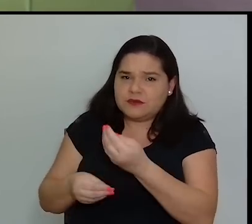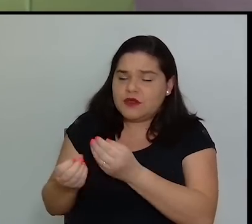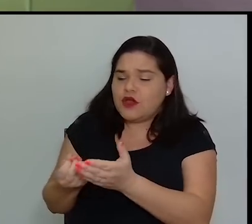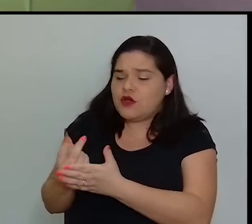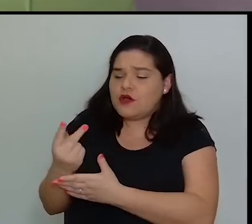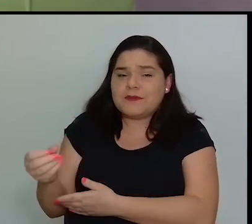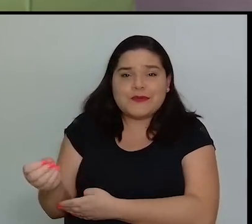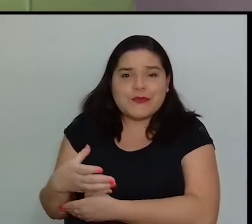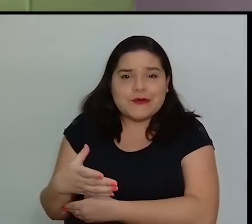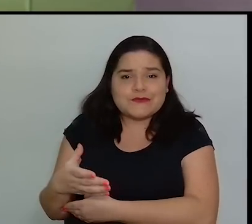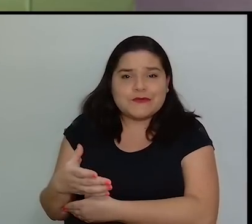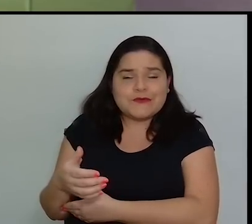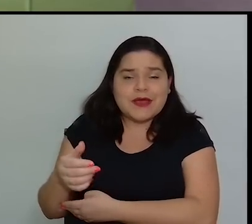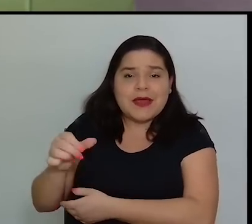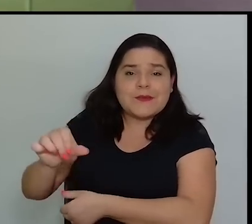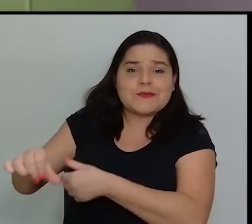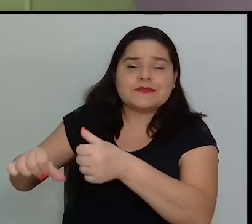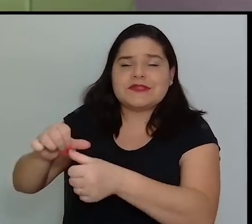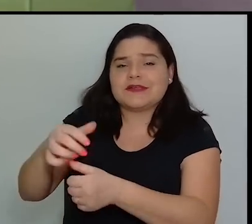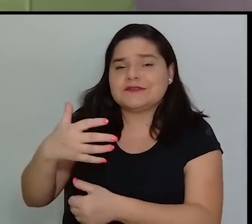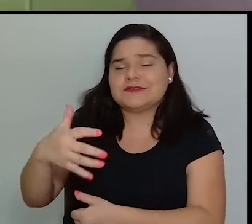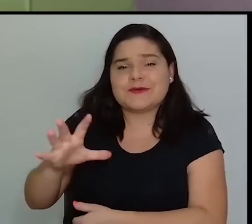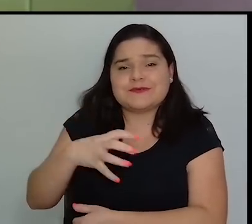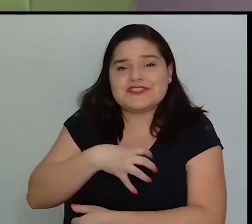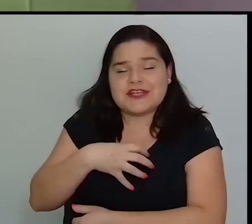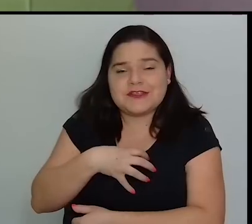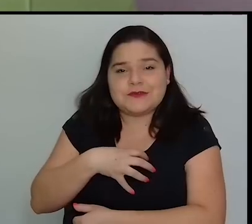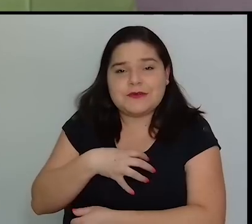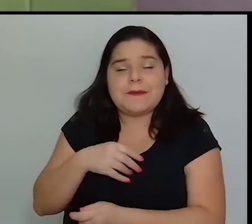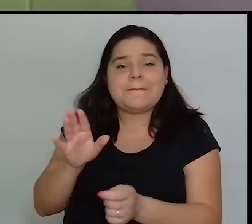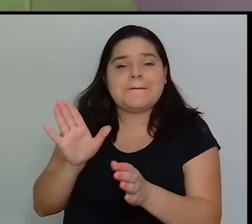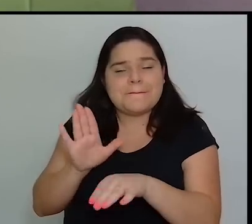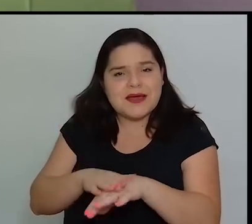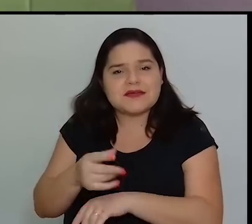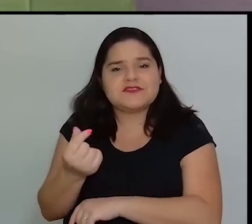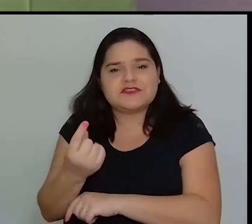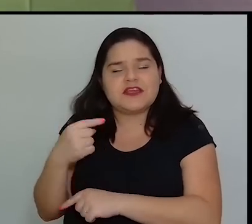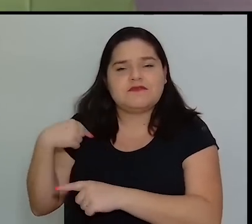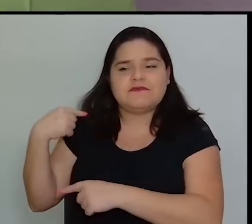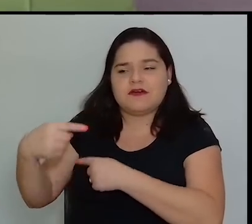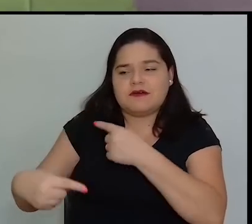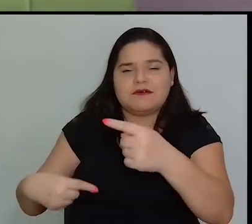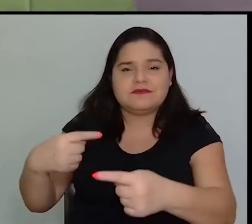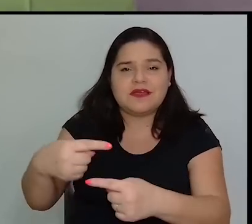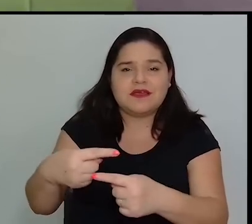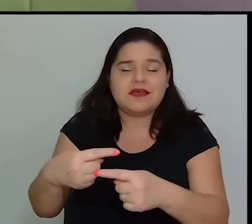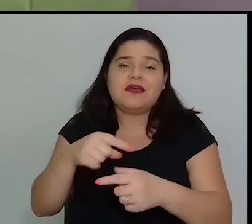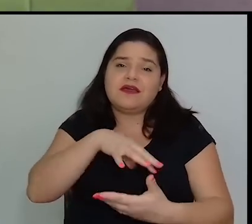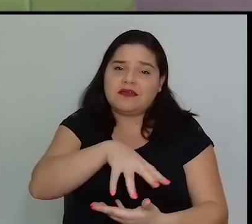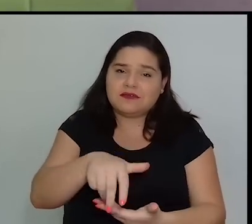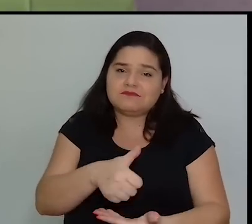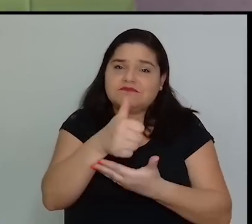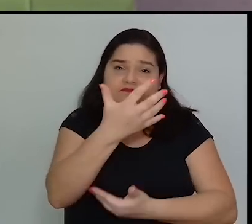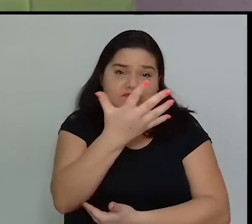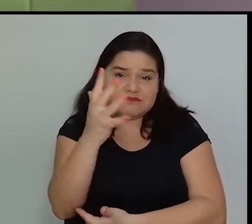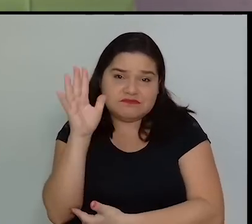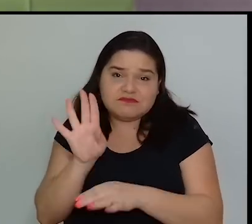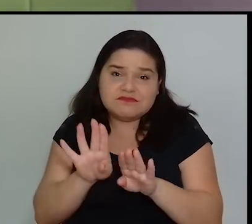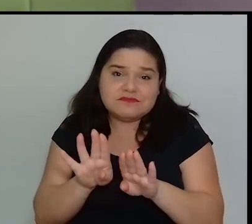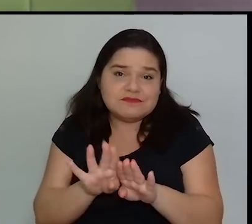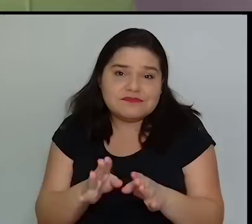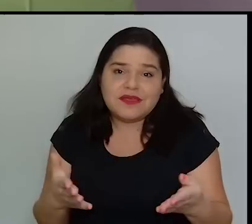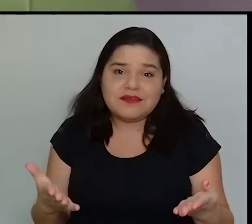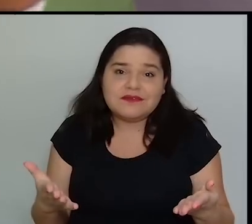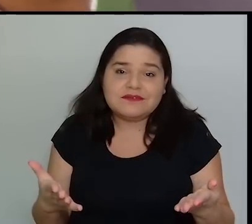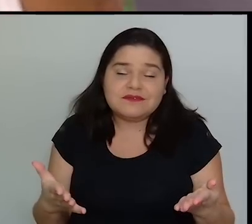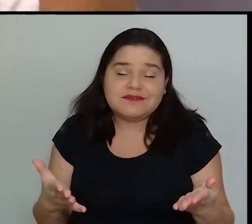Aquilo é transformado de alguma forma então gera mais renda volta para cadeia é ecologicamente sustentável e